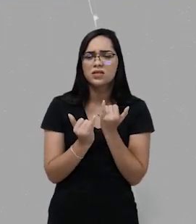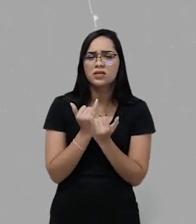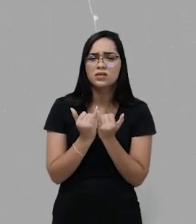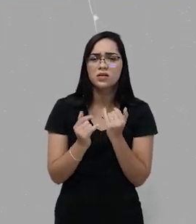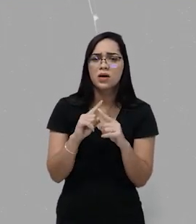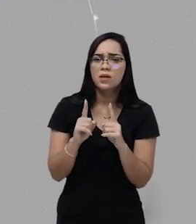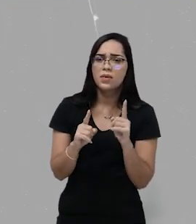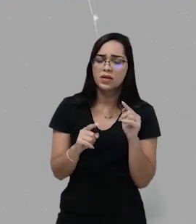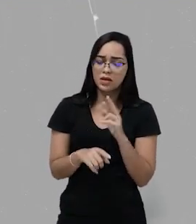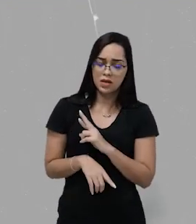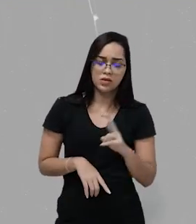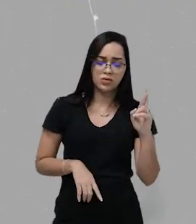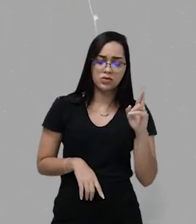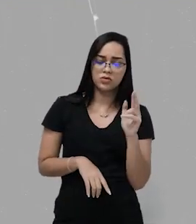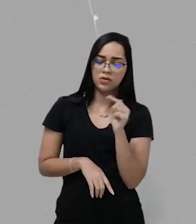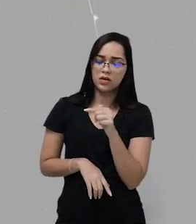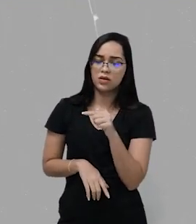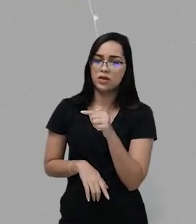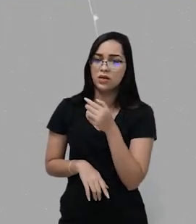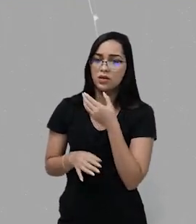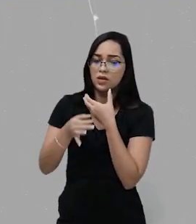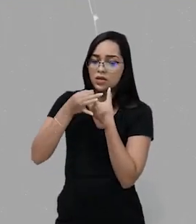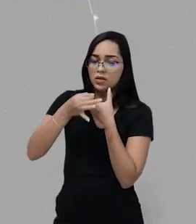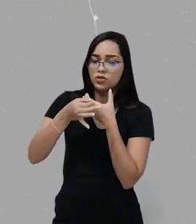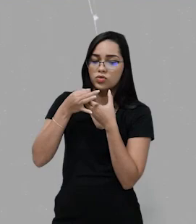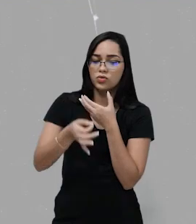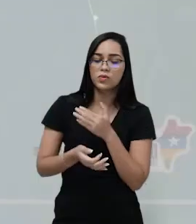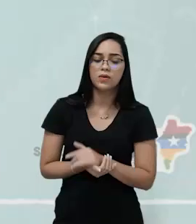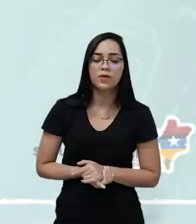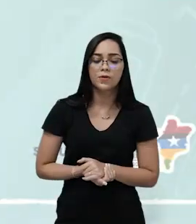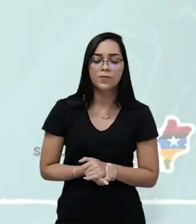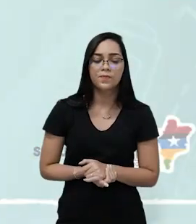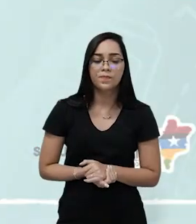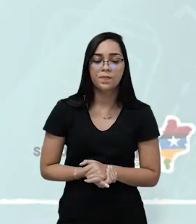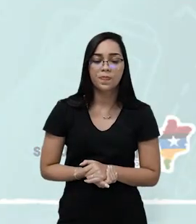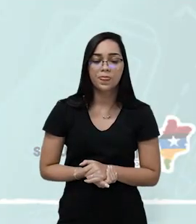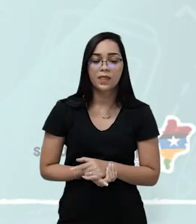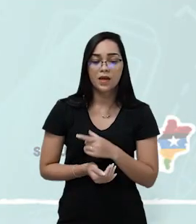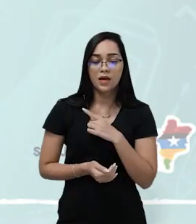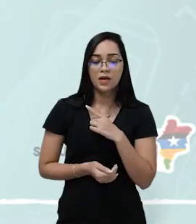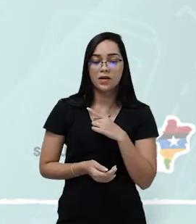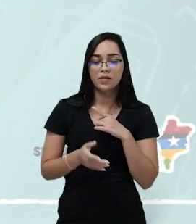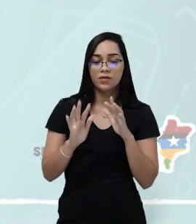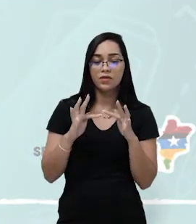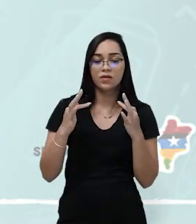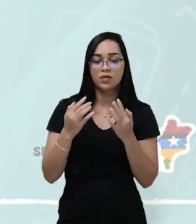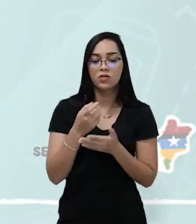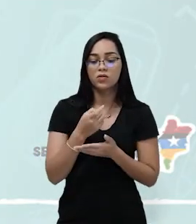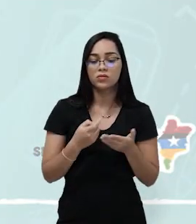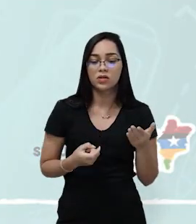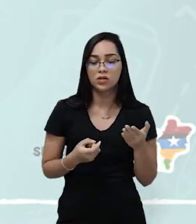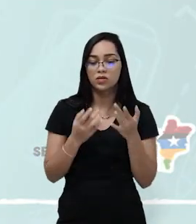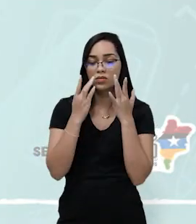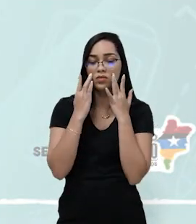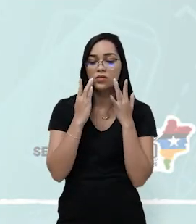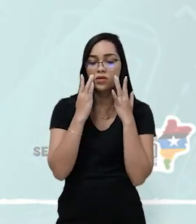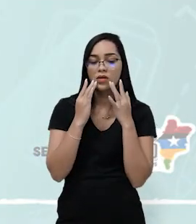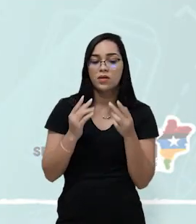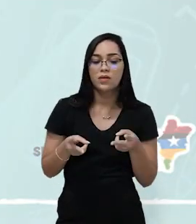cunho religioso, o outro tem cunho crítico. Ao estabelecermos familiaridade com o